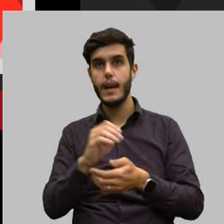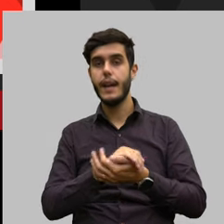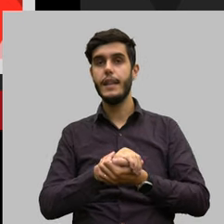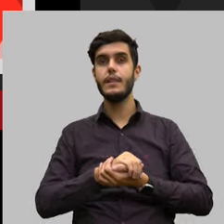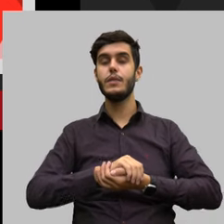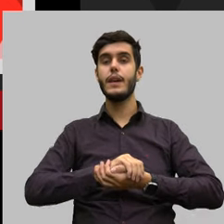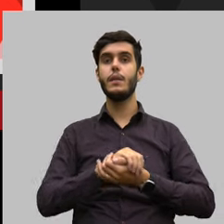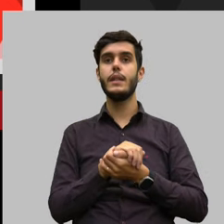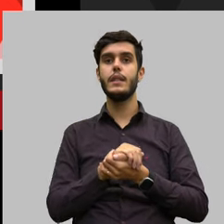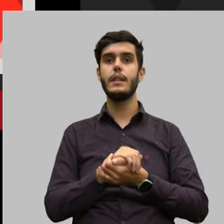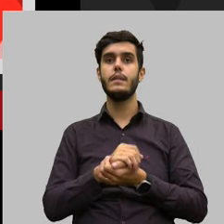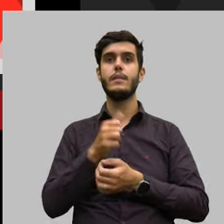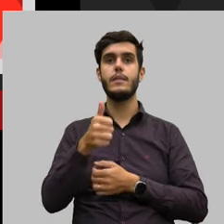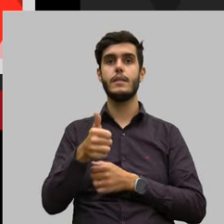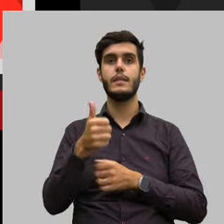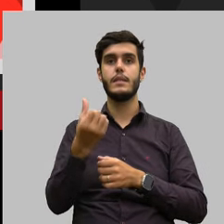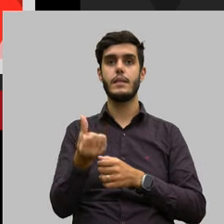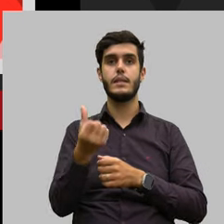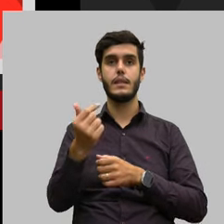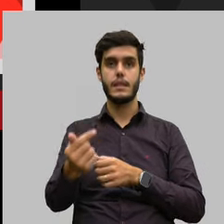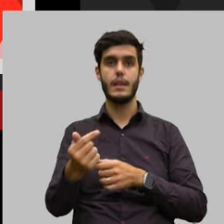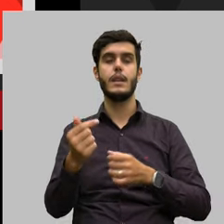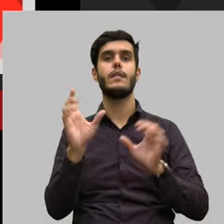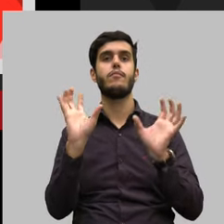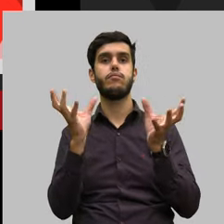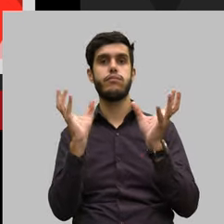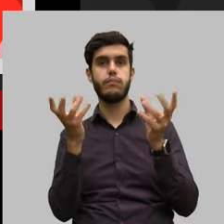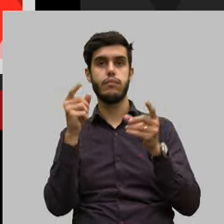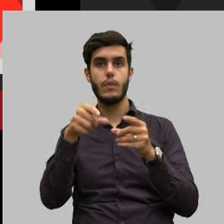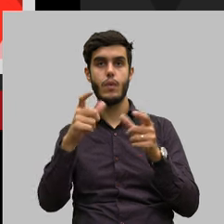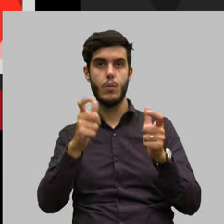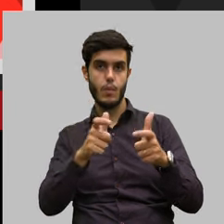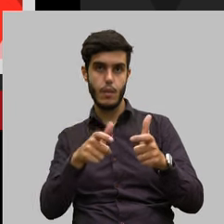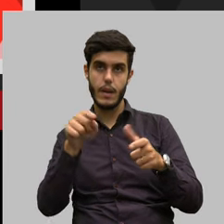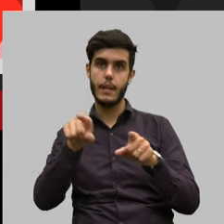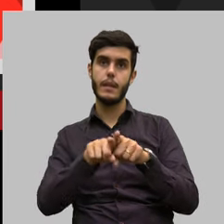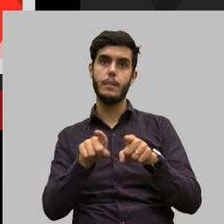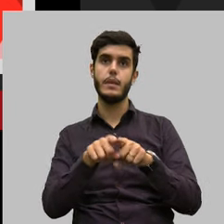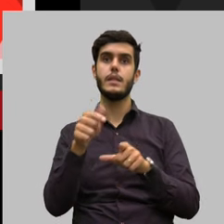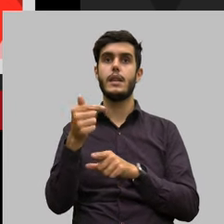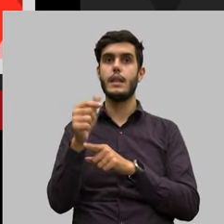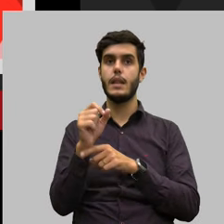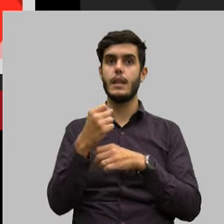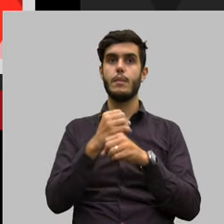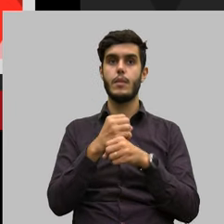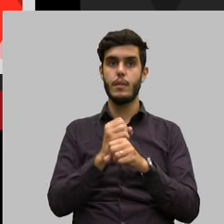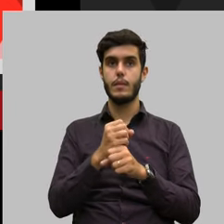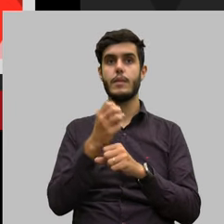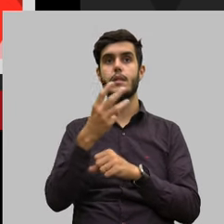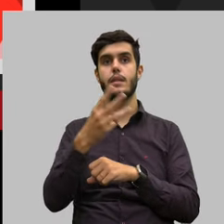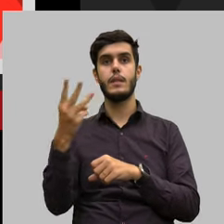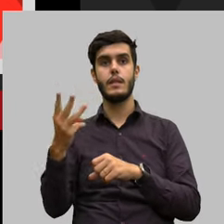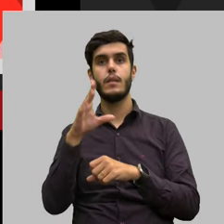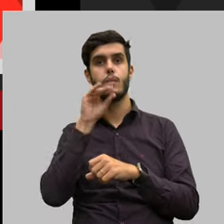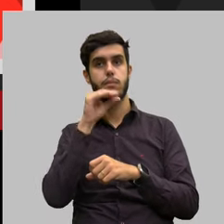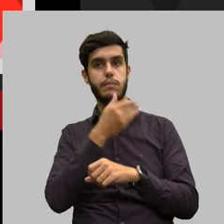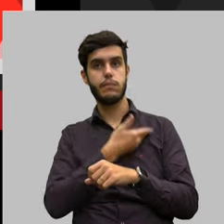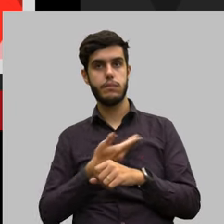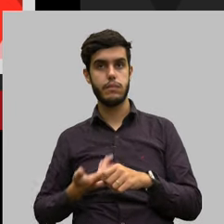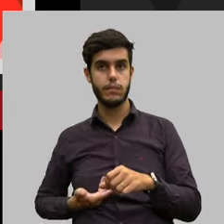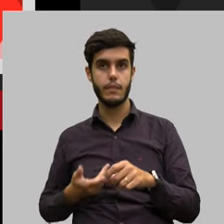167 ambulatórios e 33 prestadores odontológicos 70 Laboratórios e 14 hospitais a gente fez o